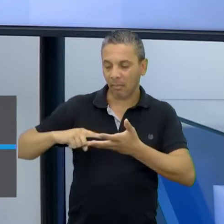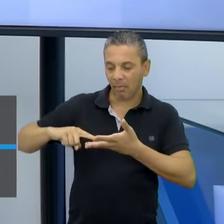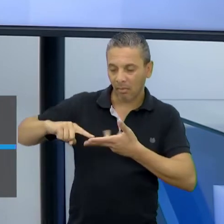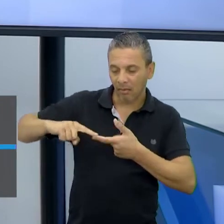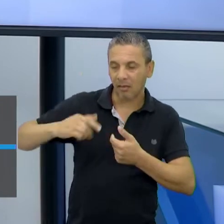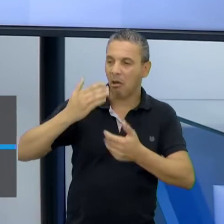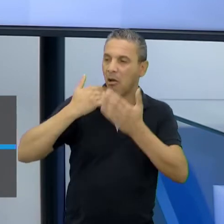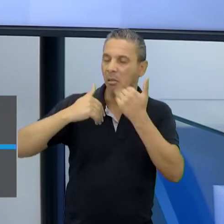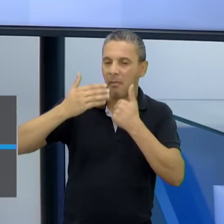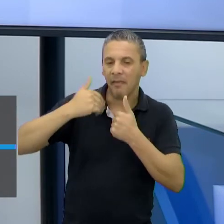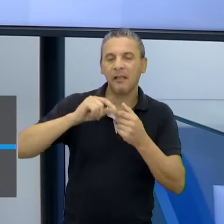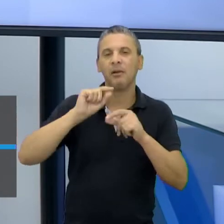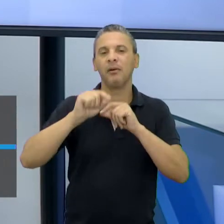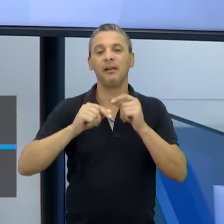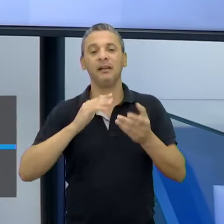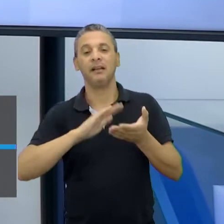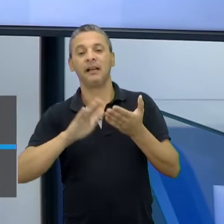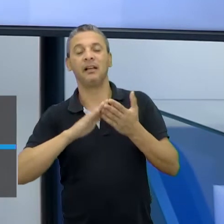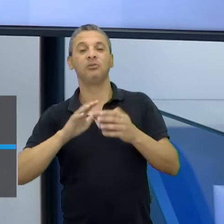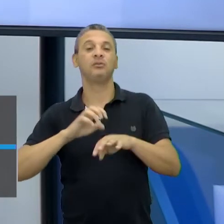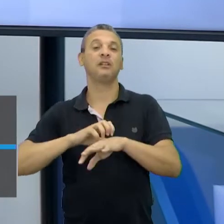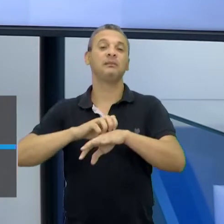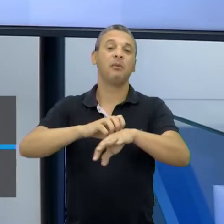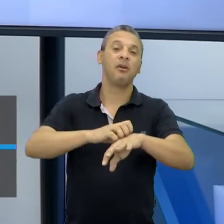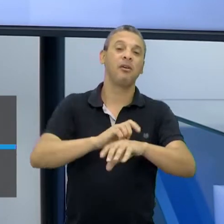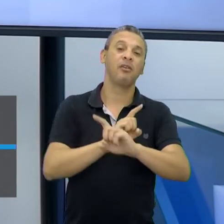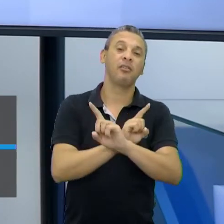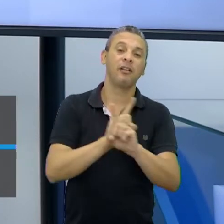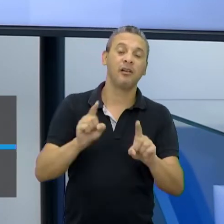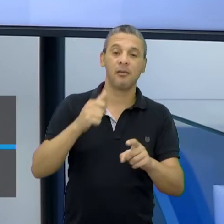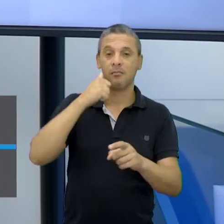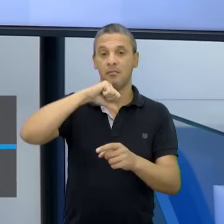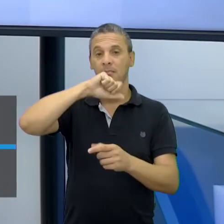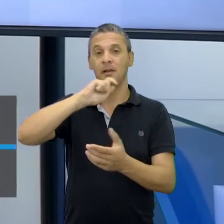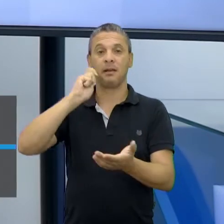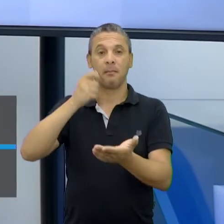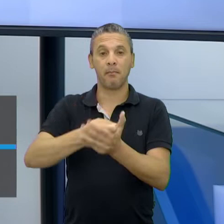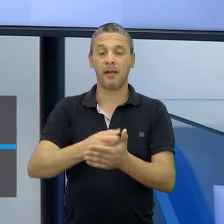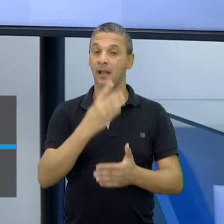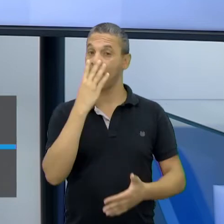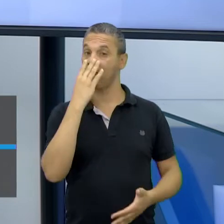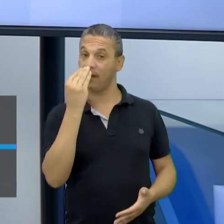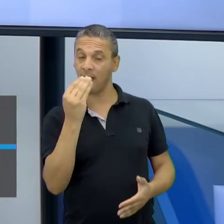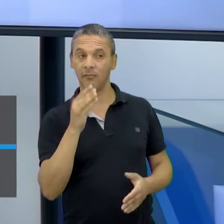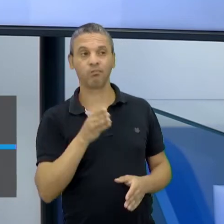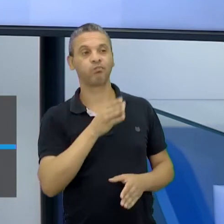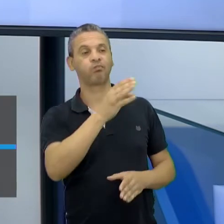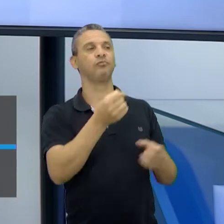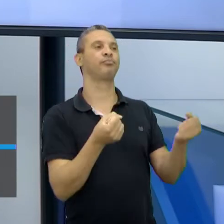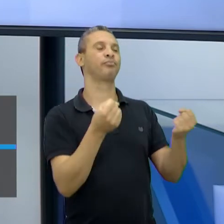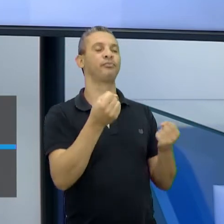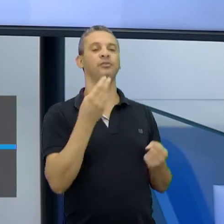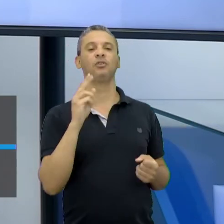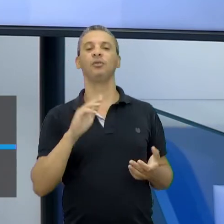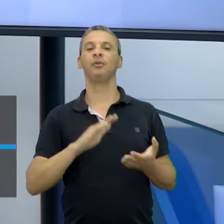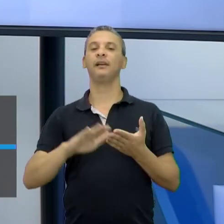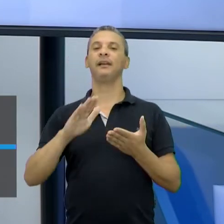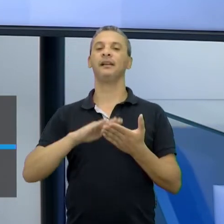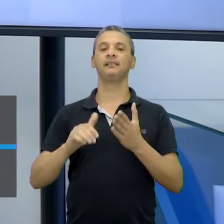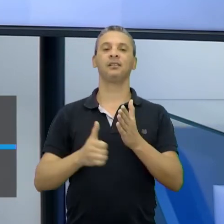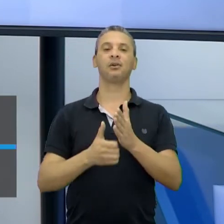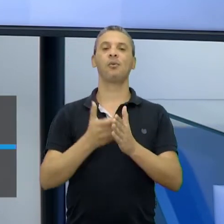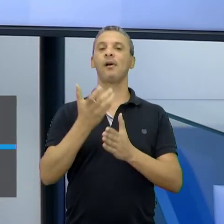Com alimentação, se a gente gastou com transporte, se a nossa mãe paga peru escolar, nosso responsável paga peru escolar, quanto que ela gasta aí com